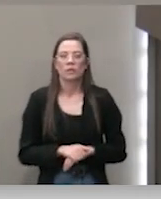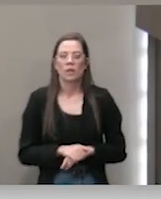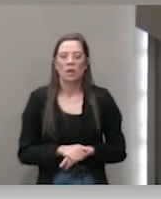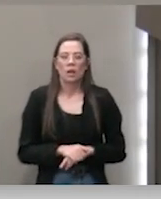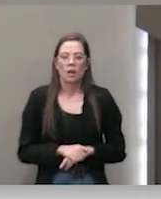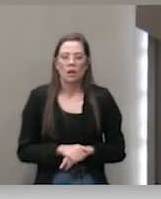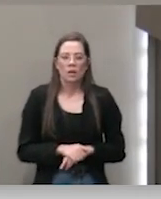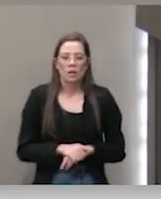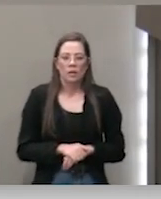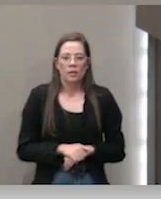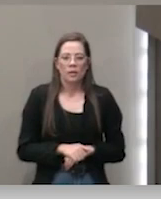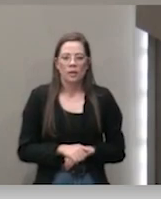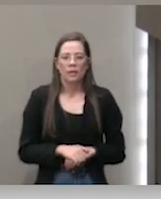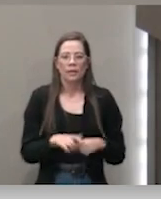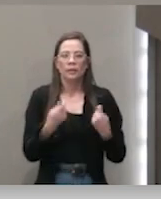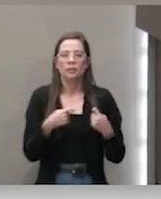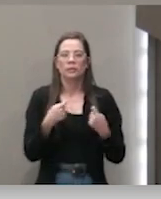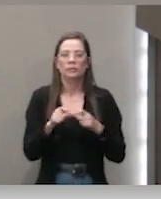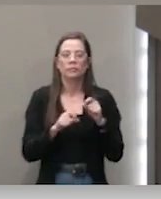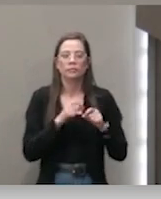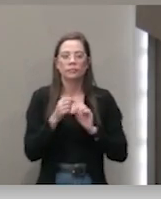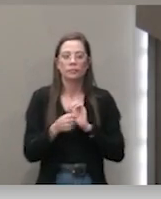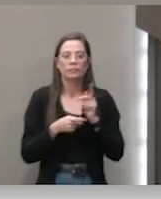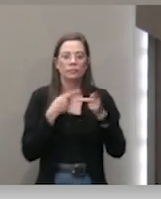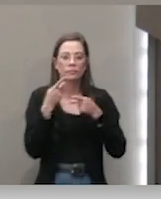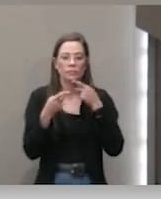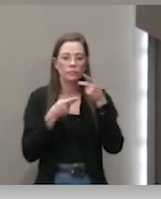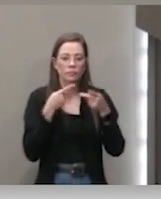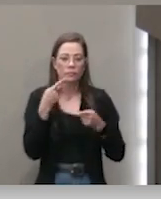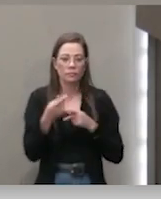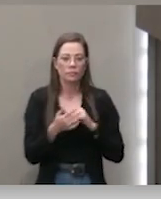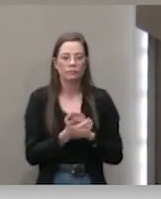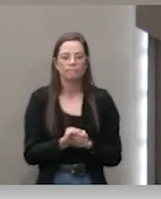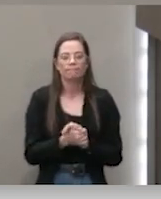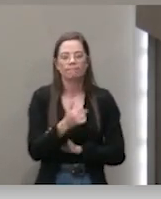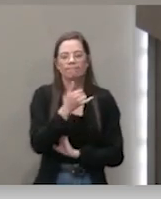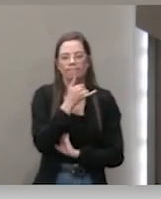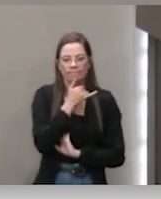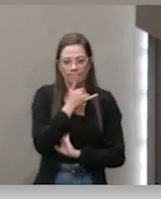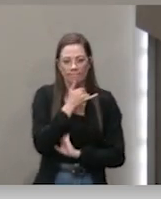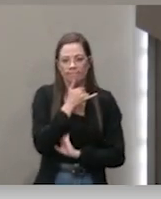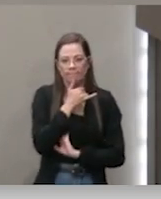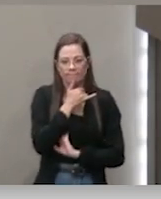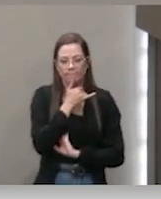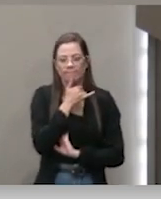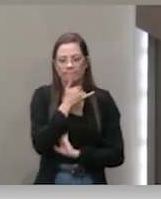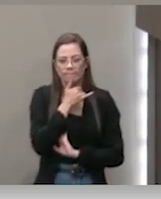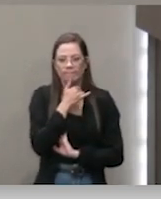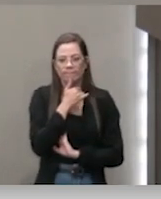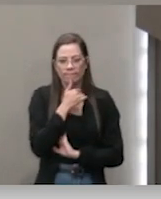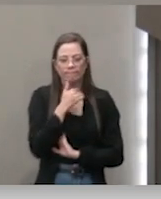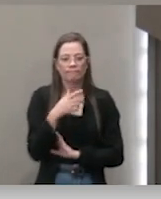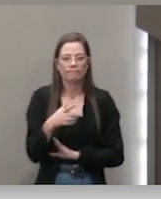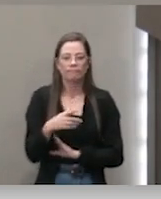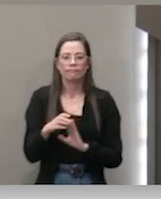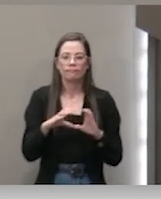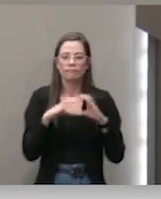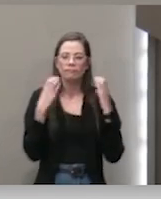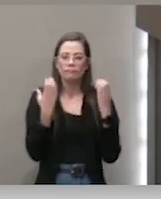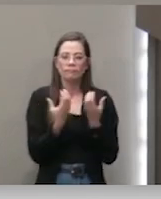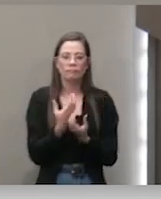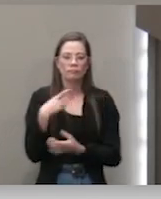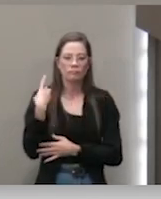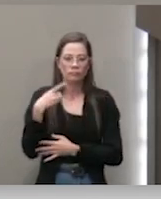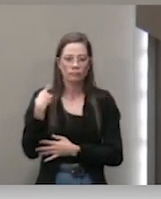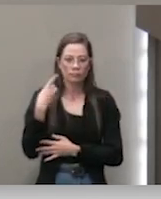Buenas. Preciso comentar que, lamentavelmente, a Câmara dos Deputados, ela aprovou